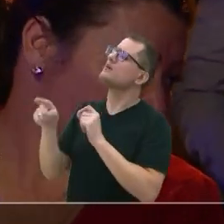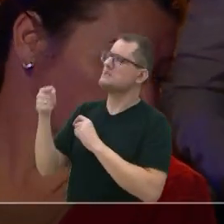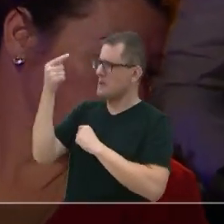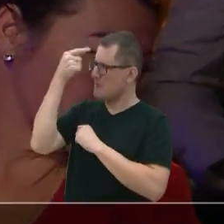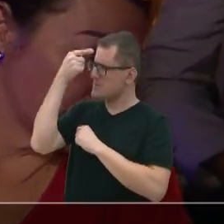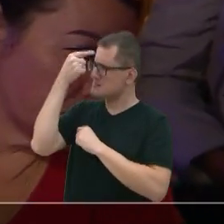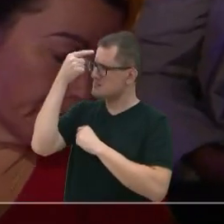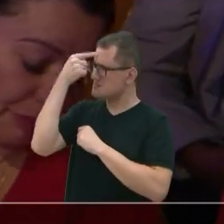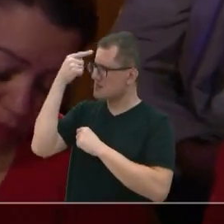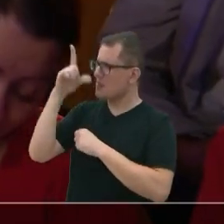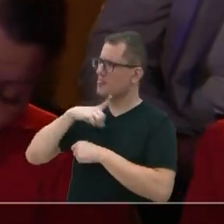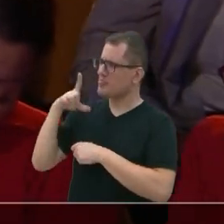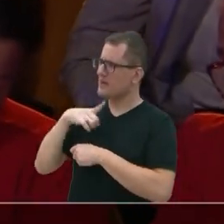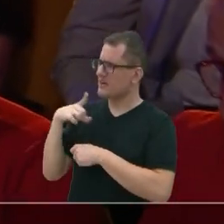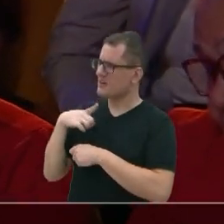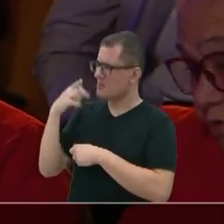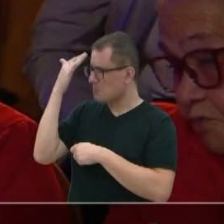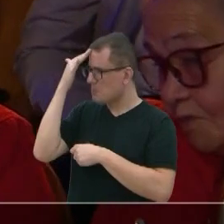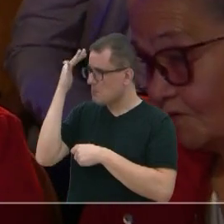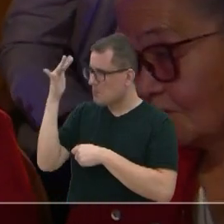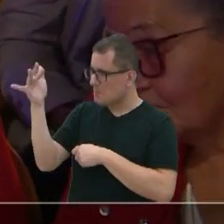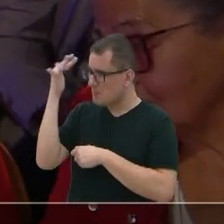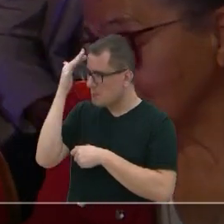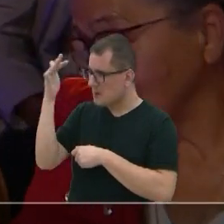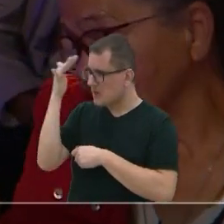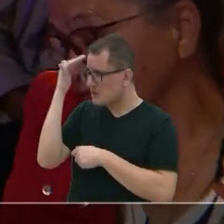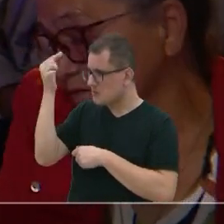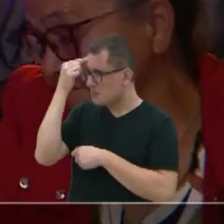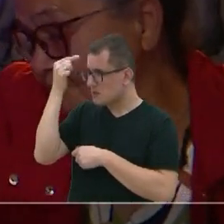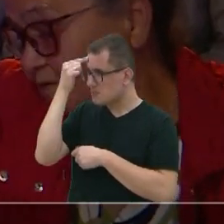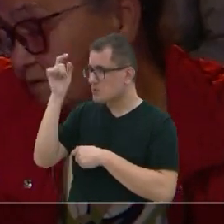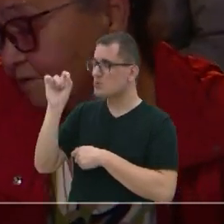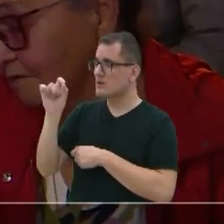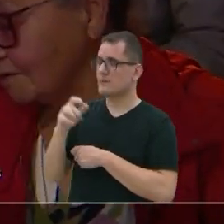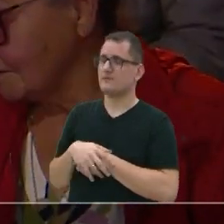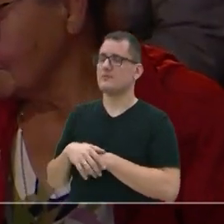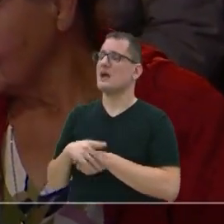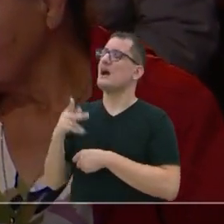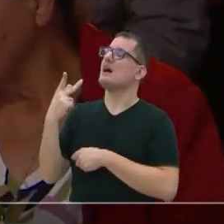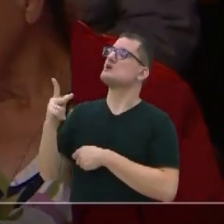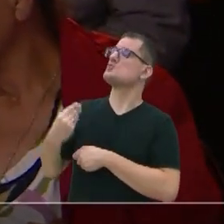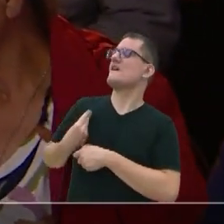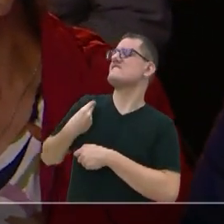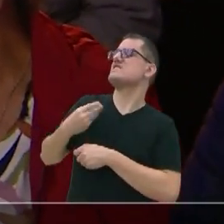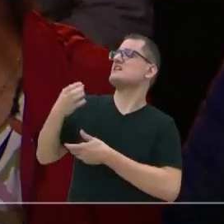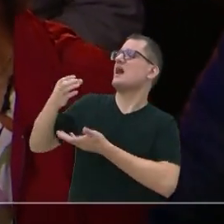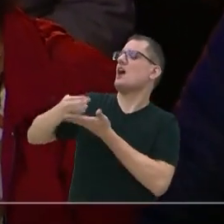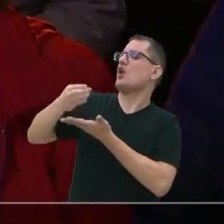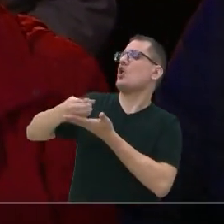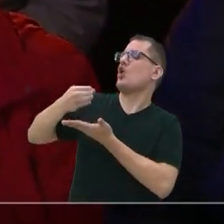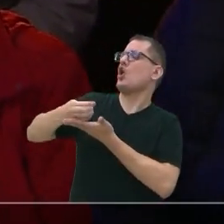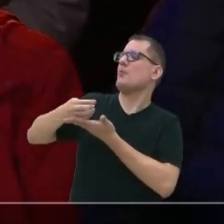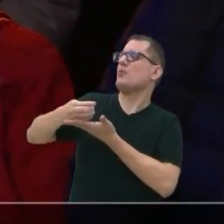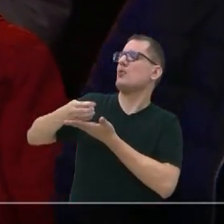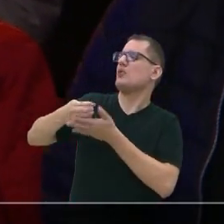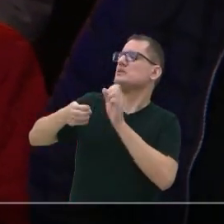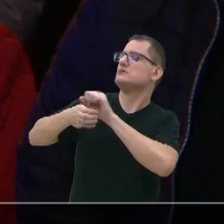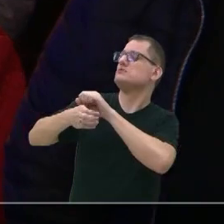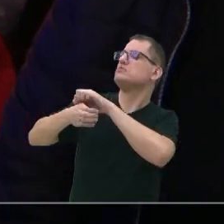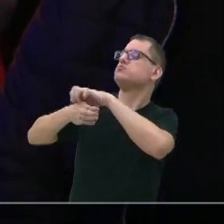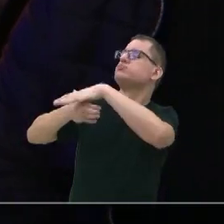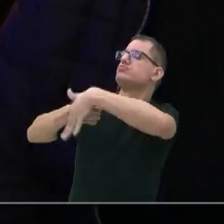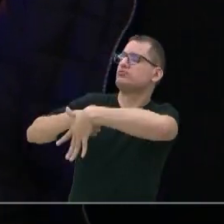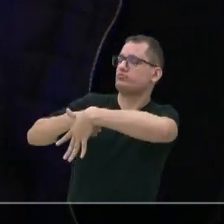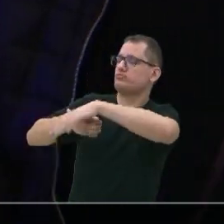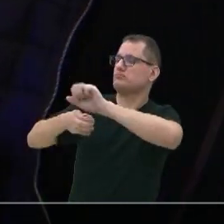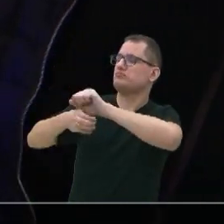tem produzido? Nos seus pensamentos. Nos seus pensamentos. O copo da sua vida está transbordando? Diga isso. O copo